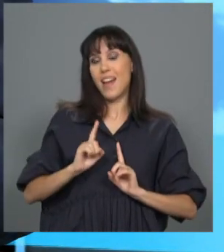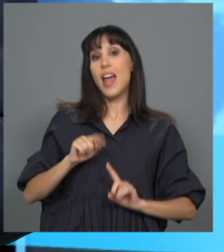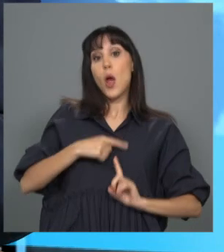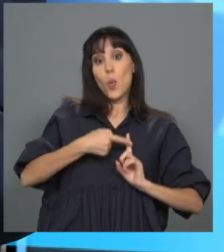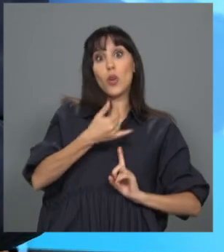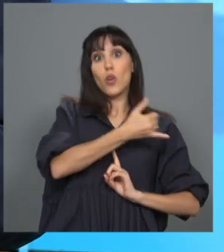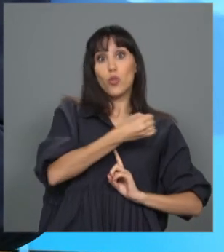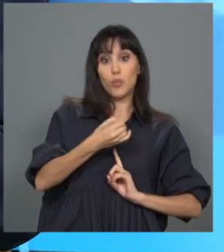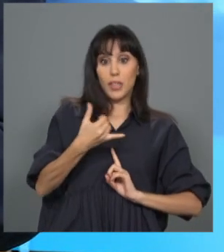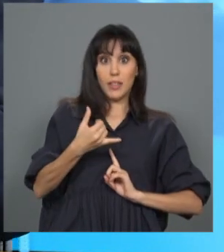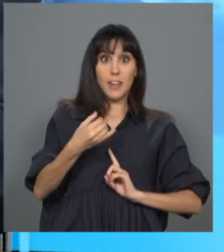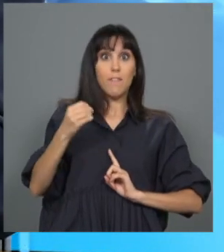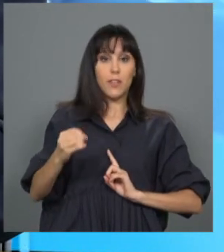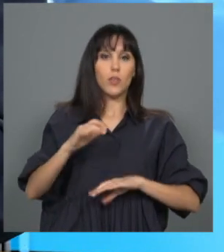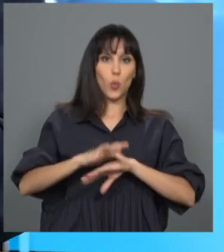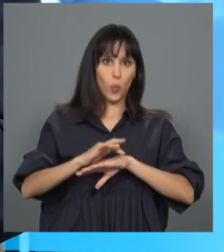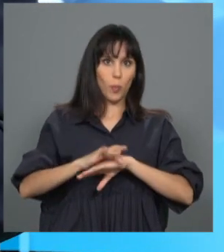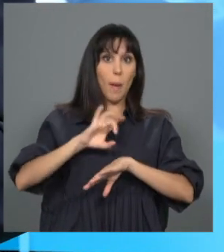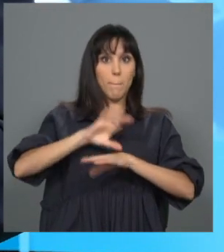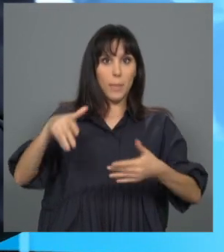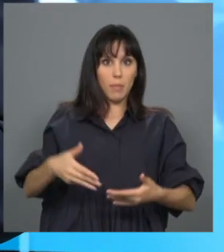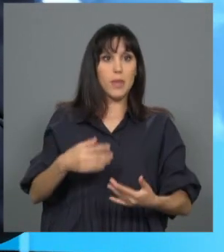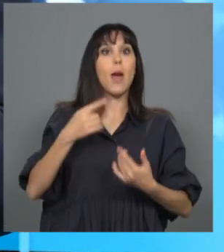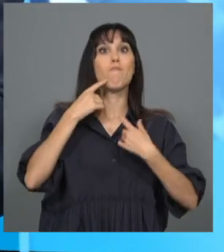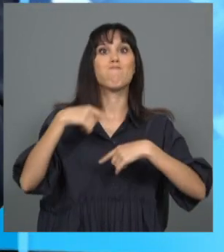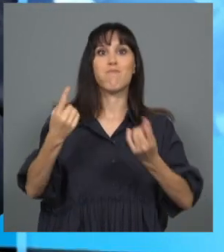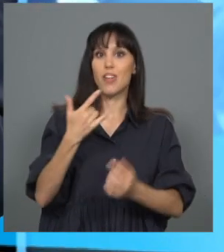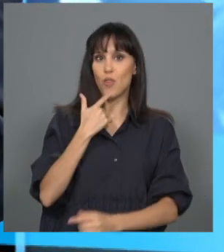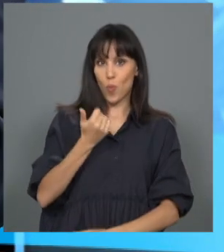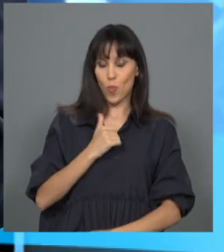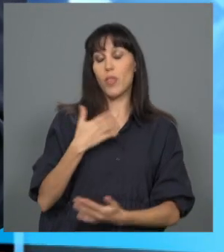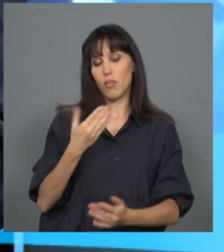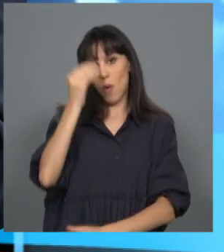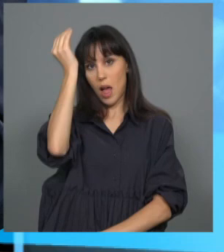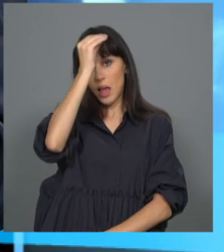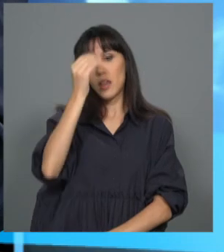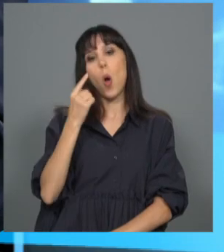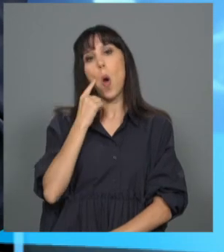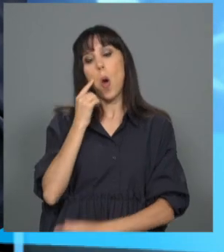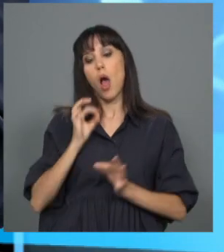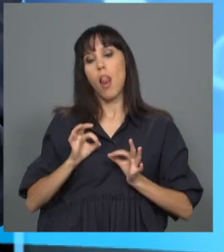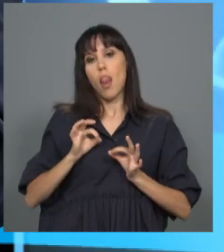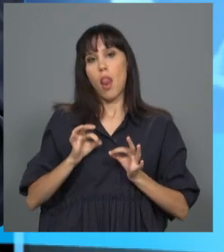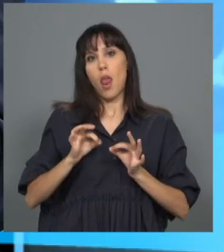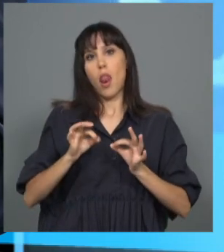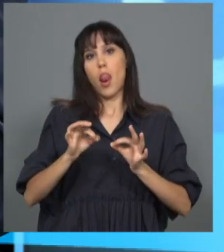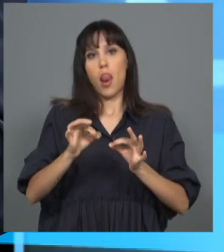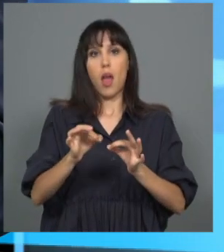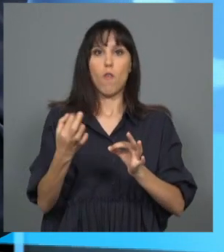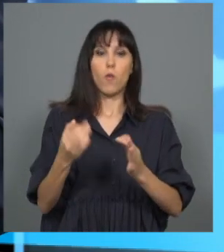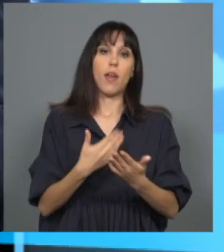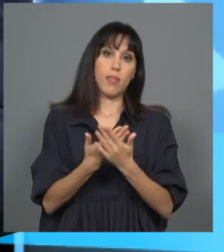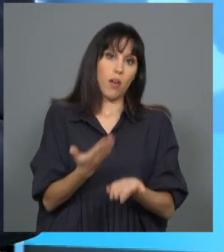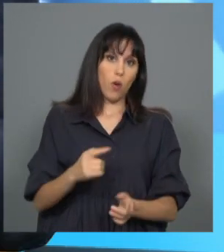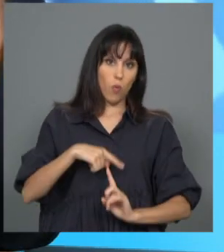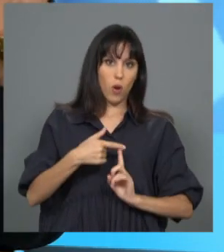Como com a pandemia não se pôde representar, então os aldeãos puxaram a representação, adiaram-na até este